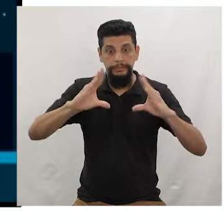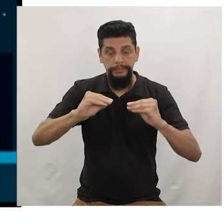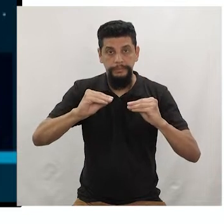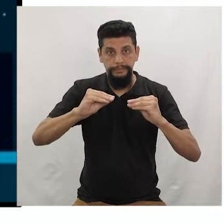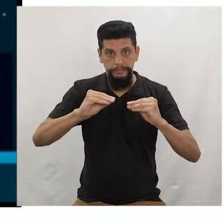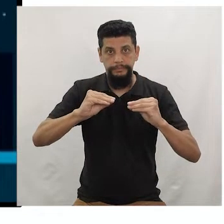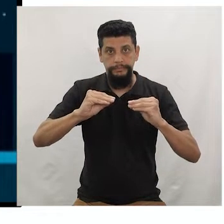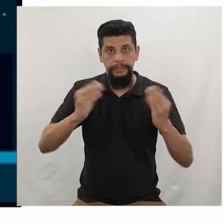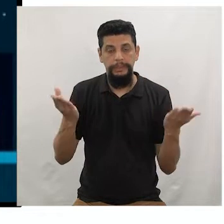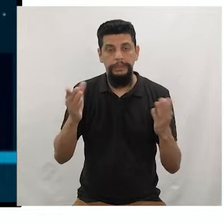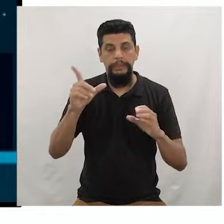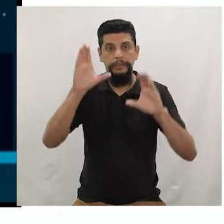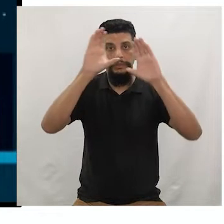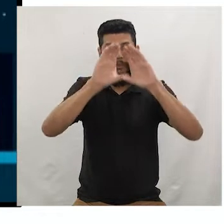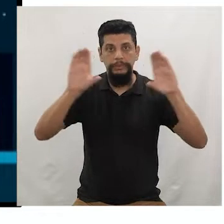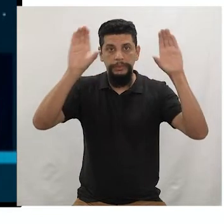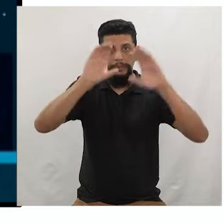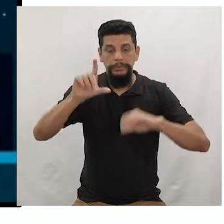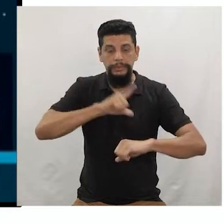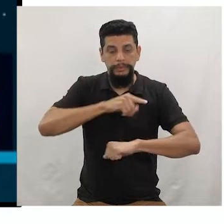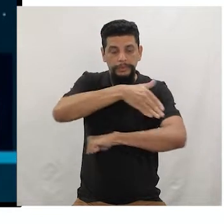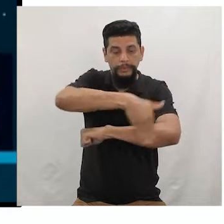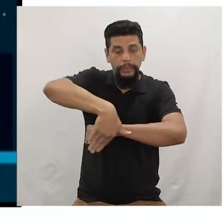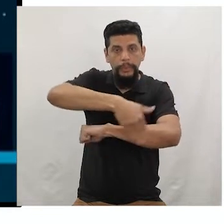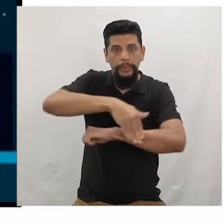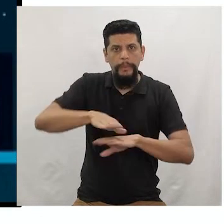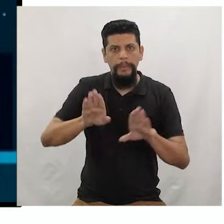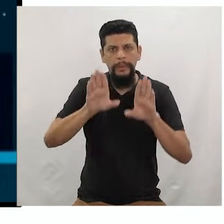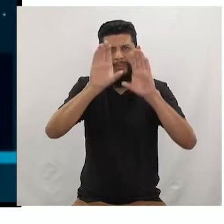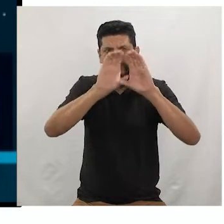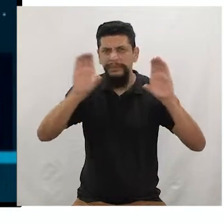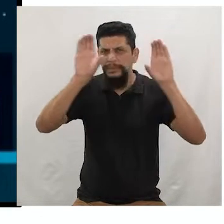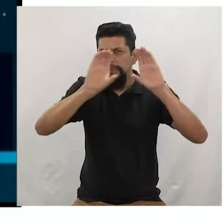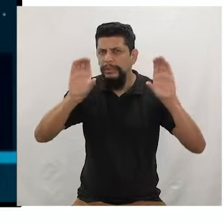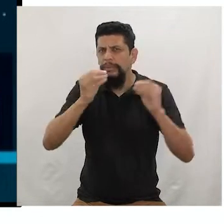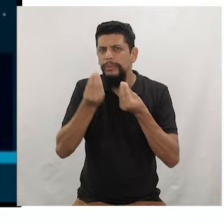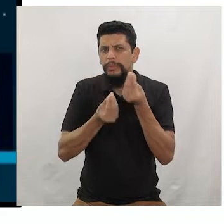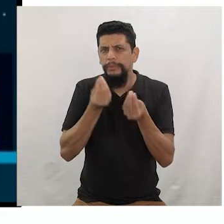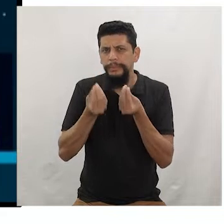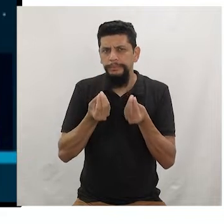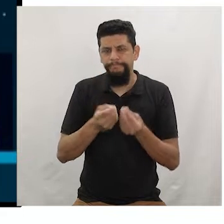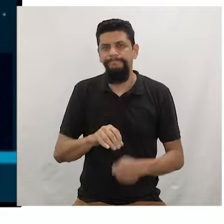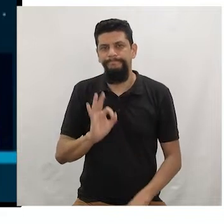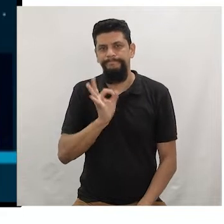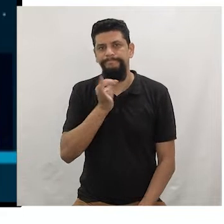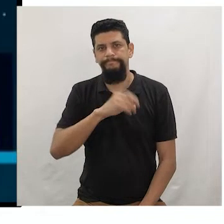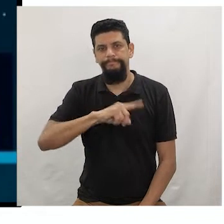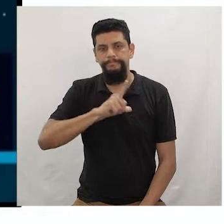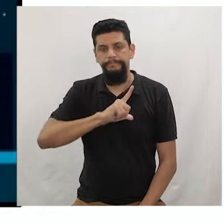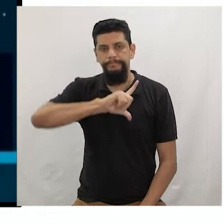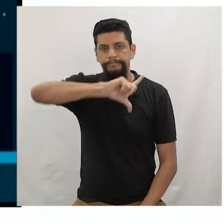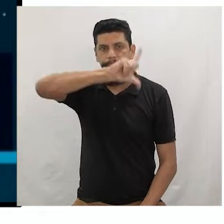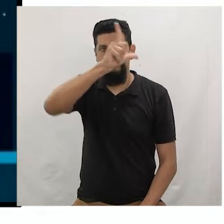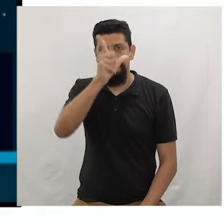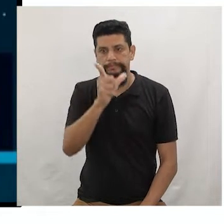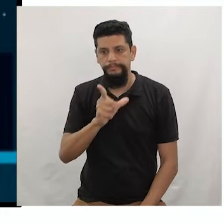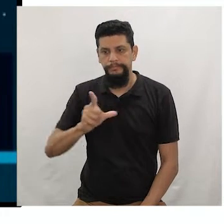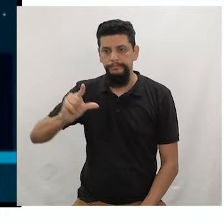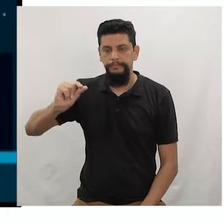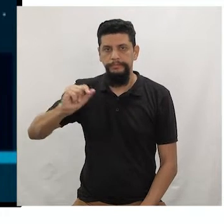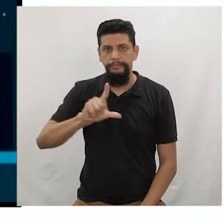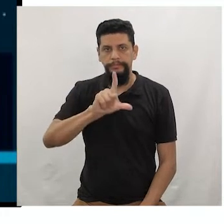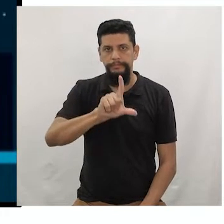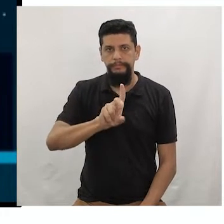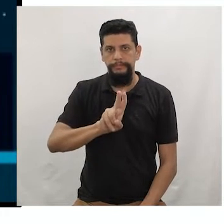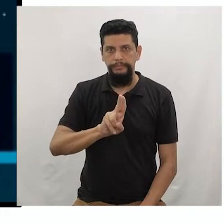rua e tem no céu, mas tem um diferencial nesse céu. O que será? Tem a lua, porque a